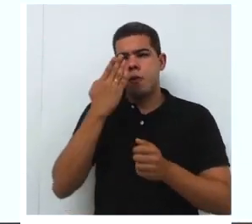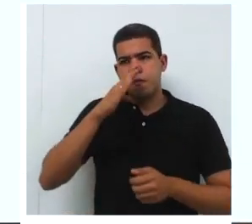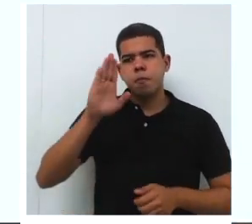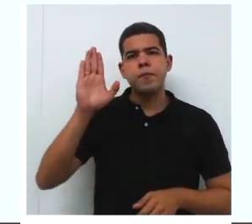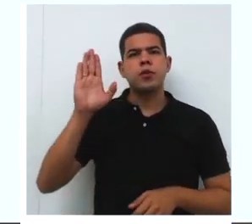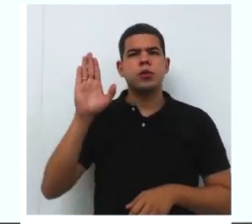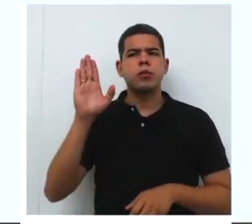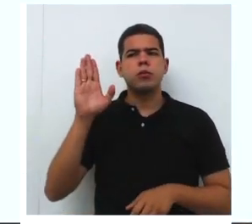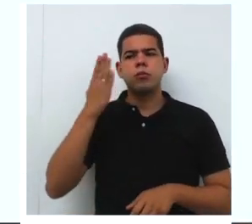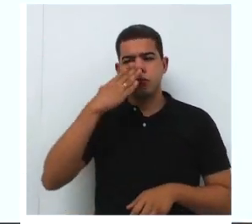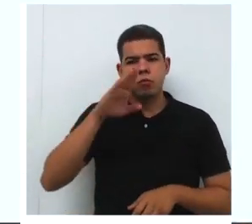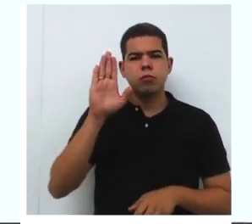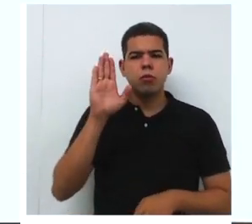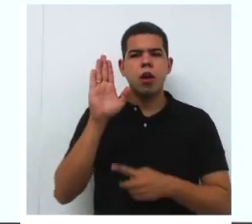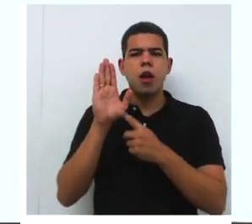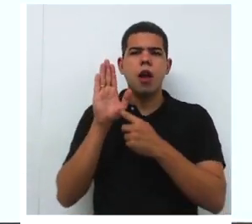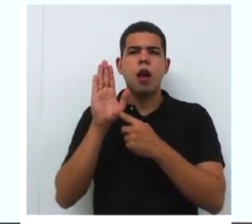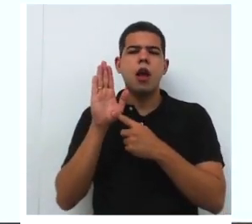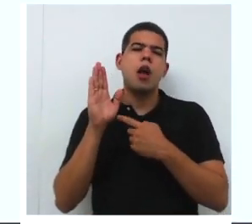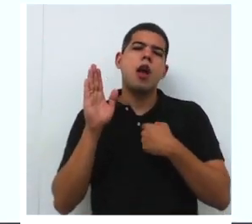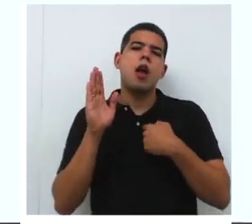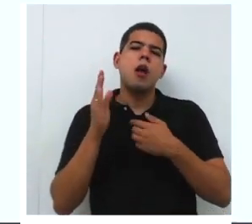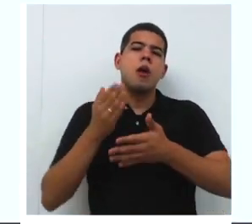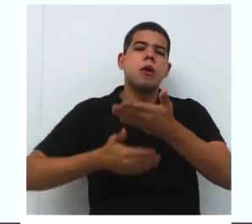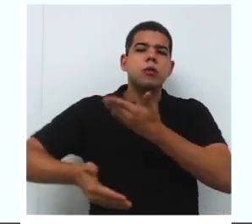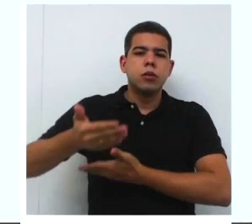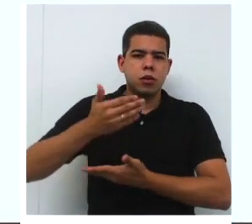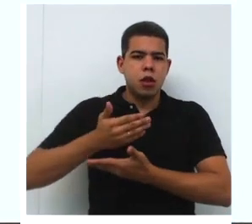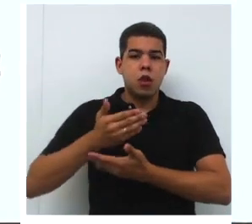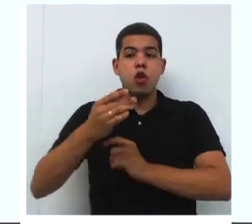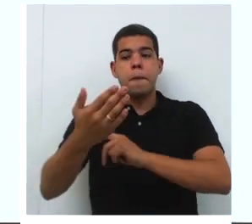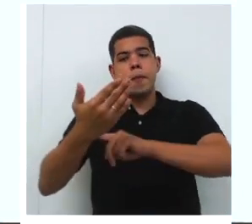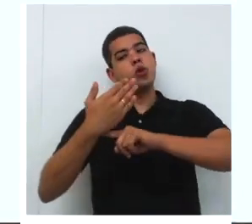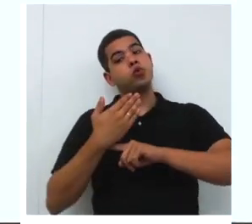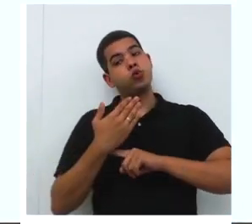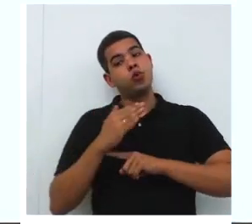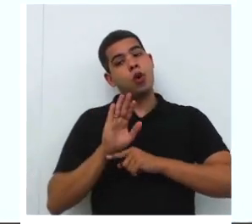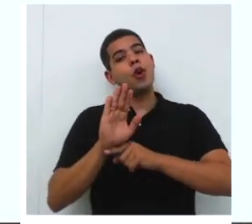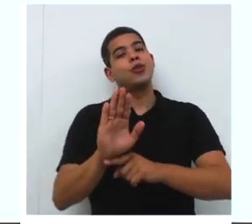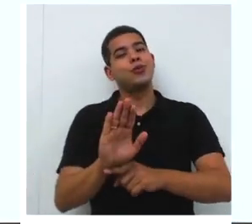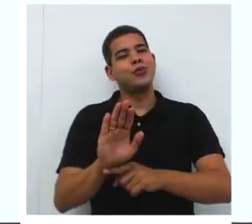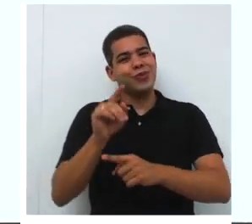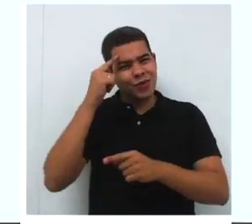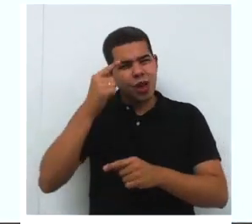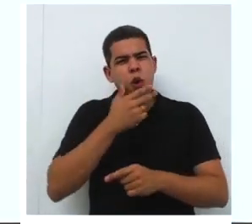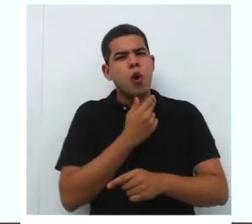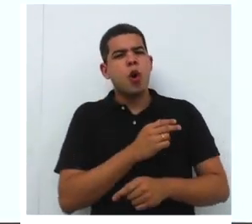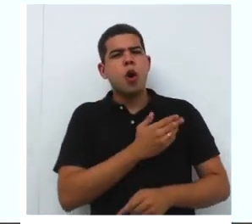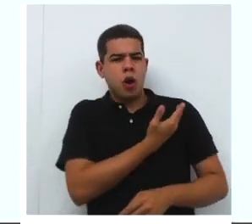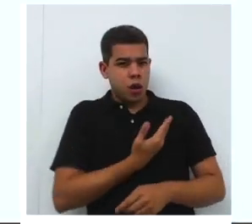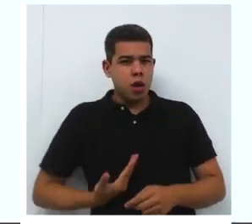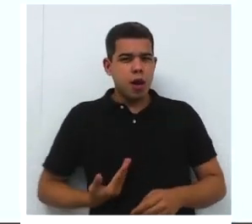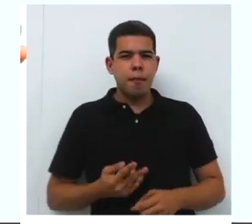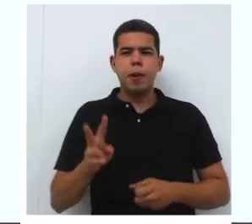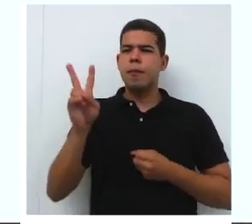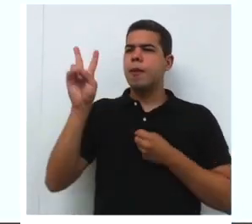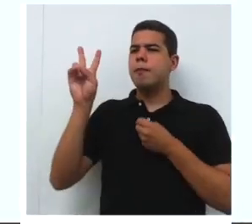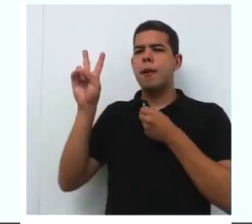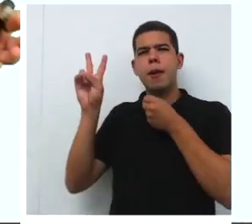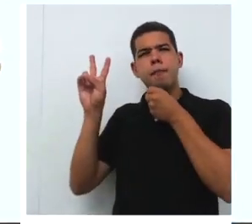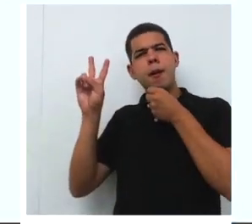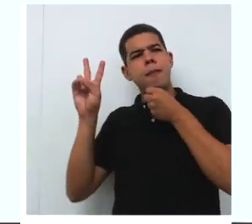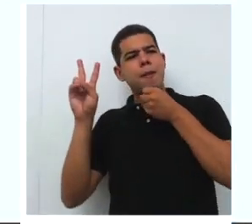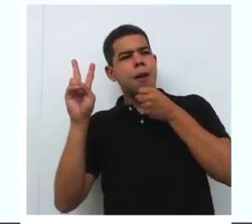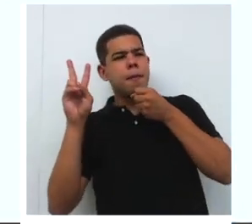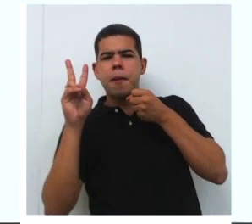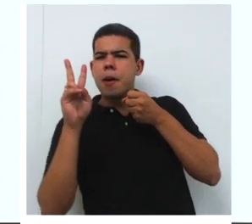me retribuir. É uma troca de favores. Um político, por exemplo, ele vai fazer uma série de propostas,